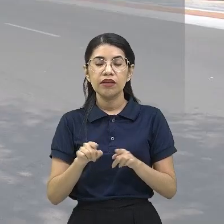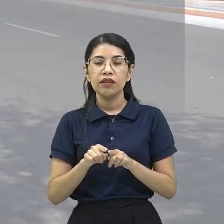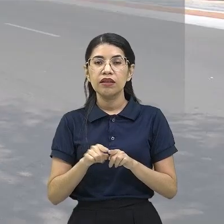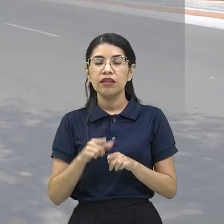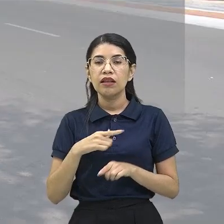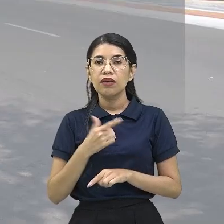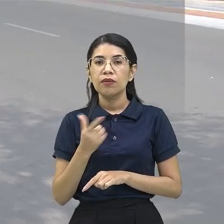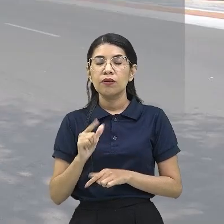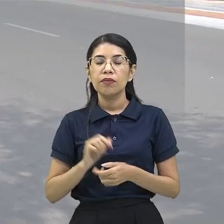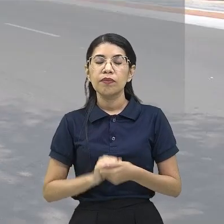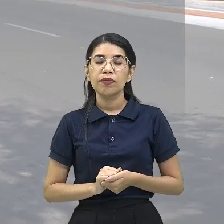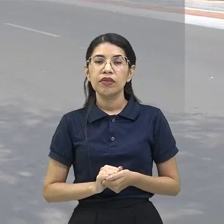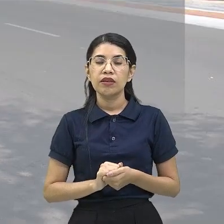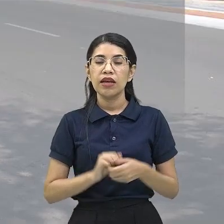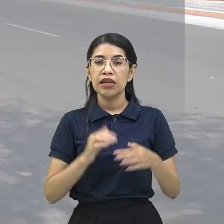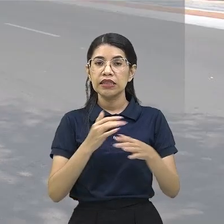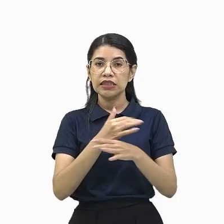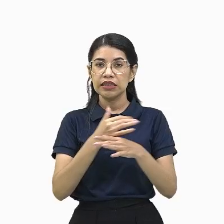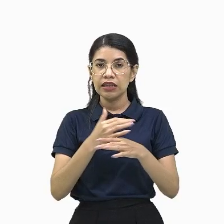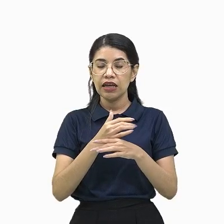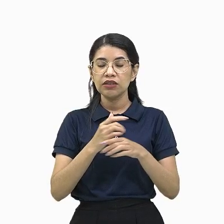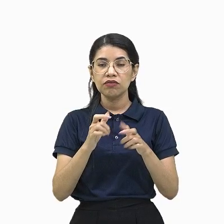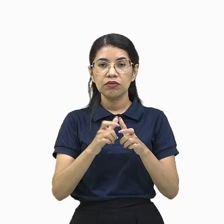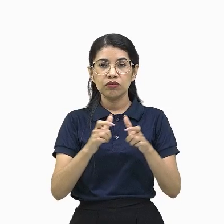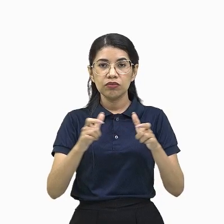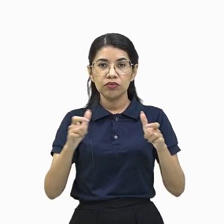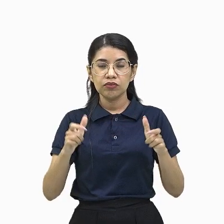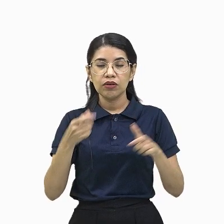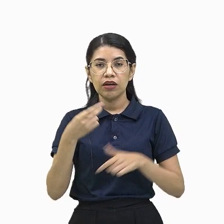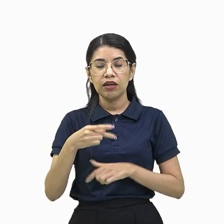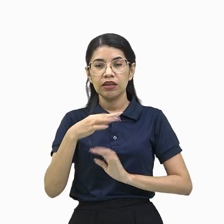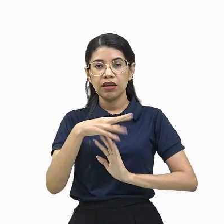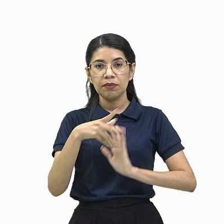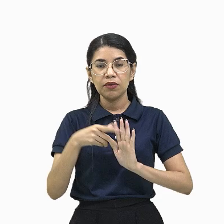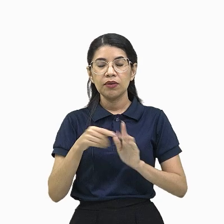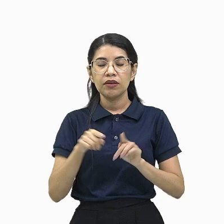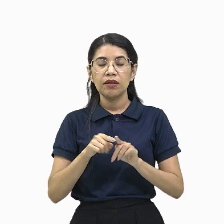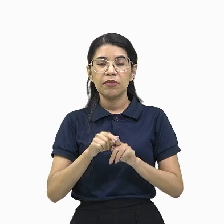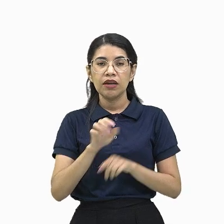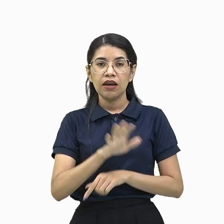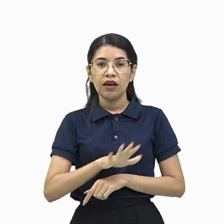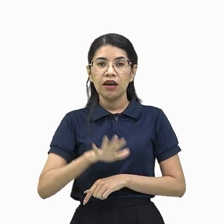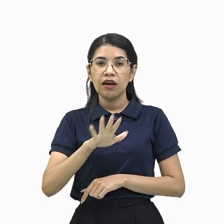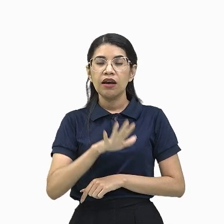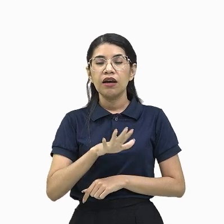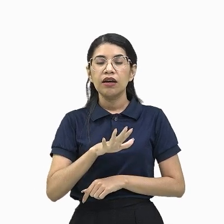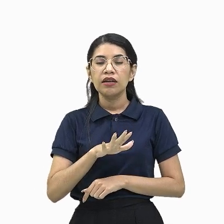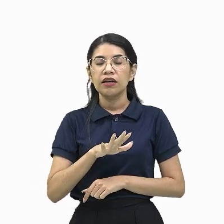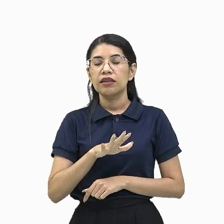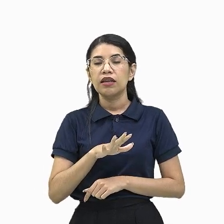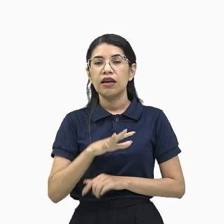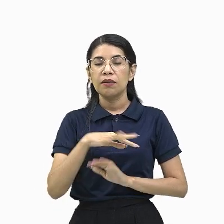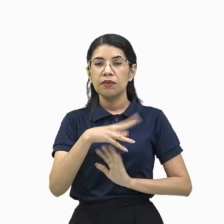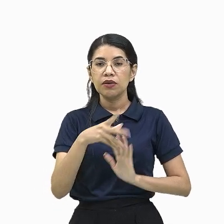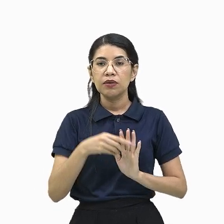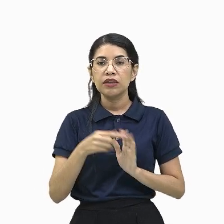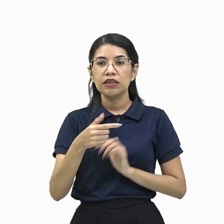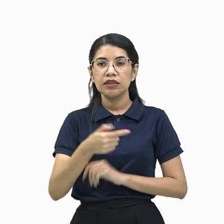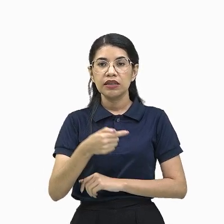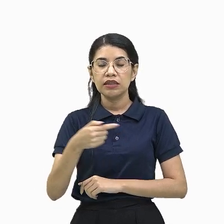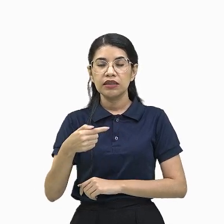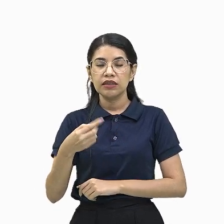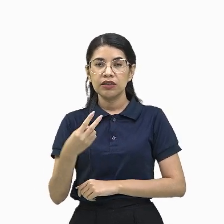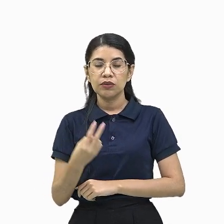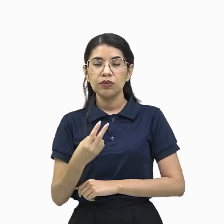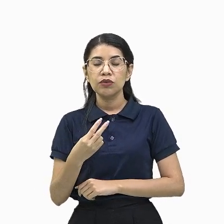a metropolização na Amazônia, né? A gente observa que a região brasileira ela é constituída de